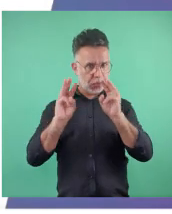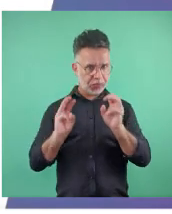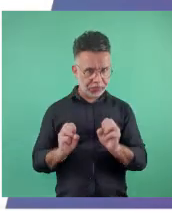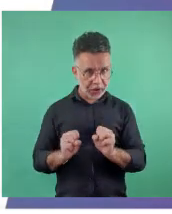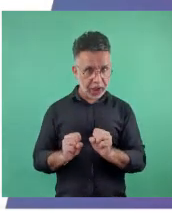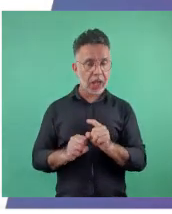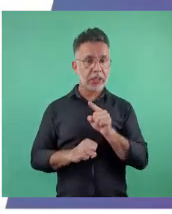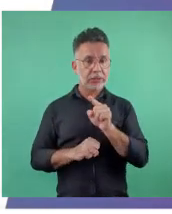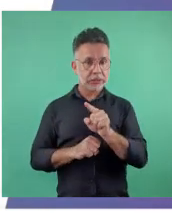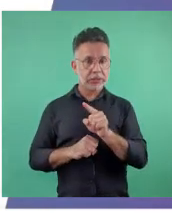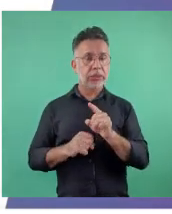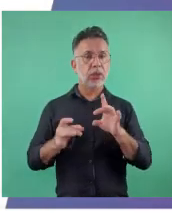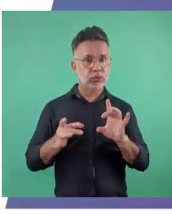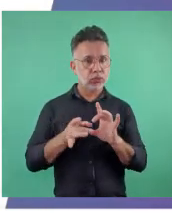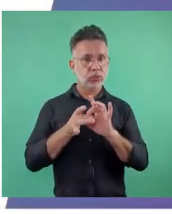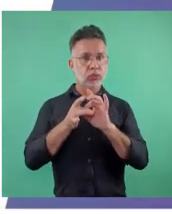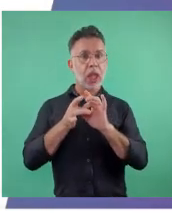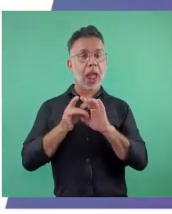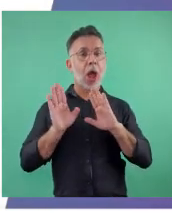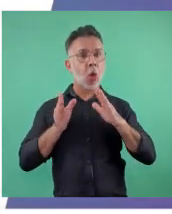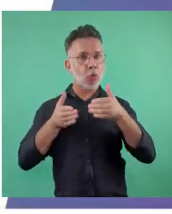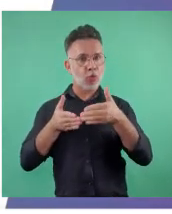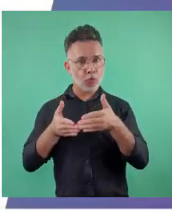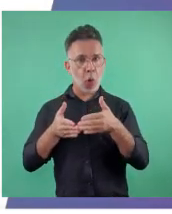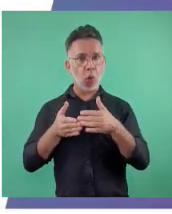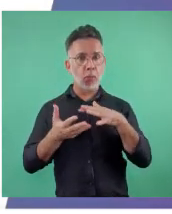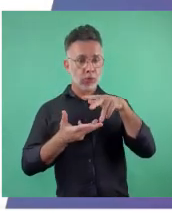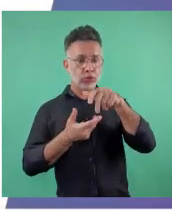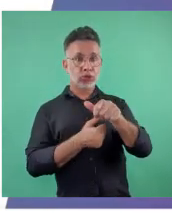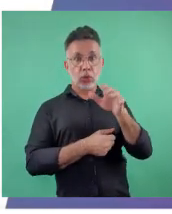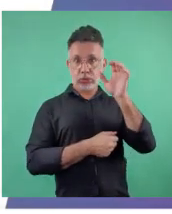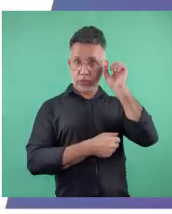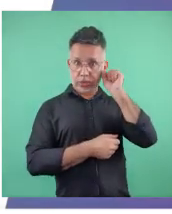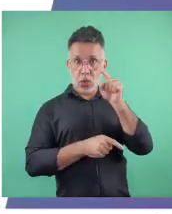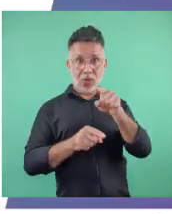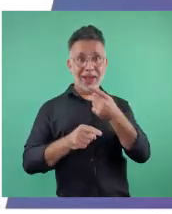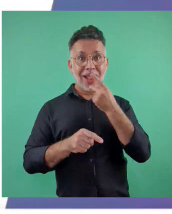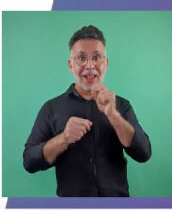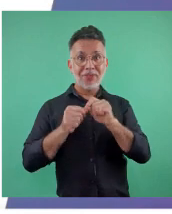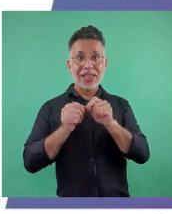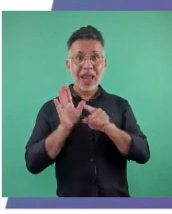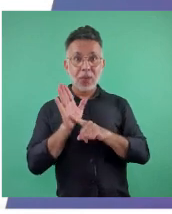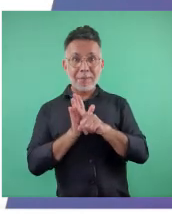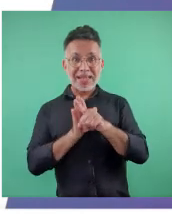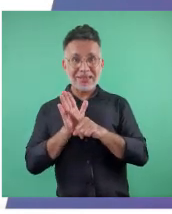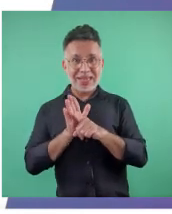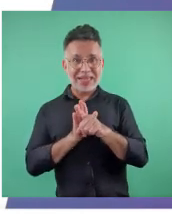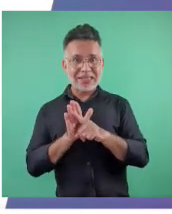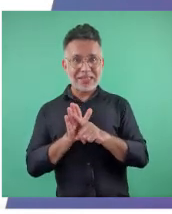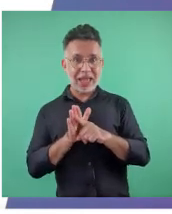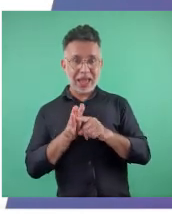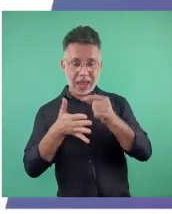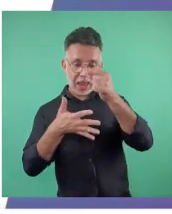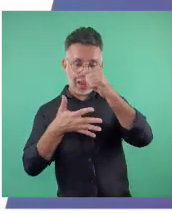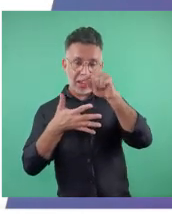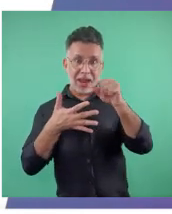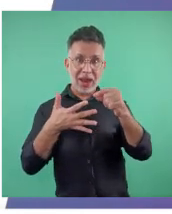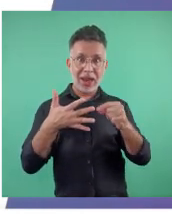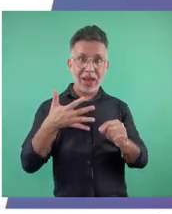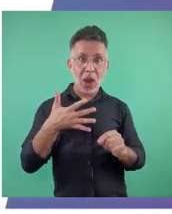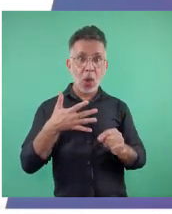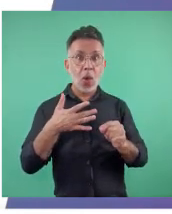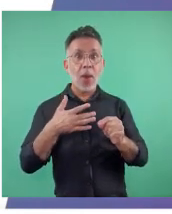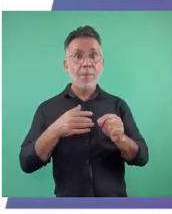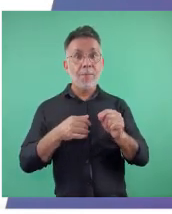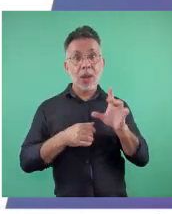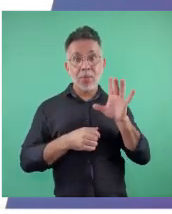parte do Make Listening Safe, coligados também ao Fórum Mundial da Audição, eles fizeram uma pesquisa e eles determinaram